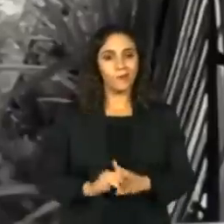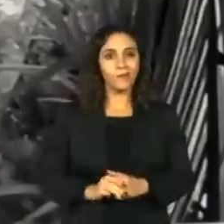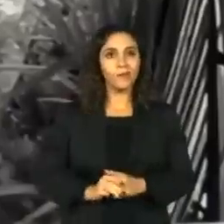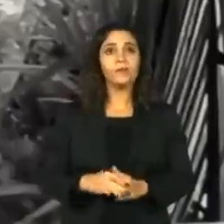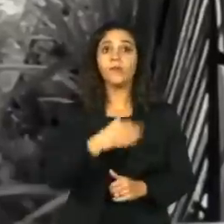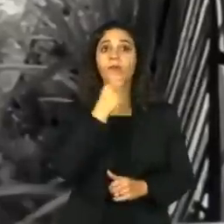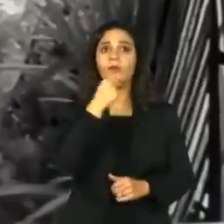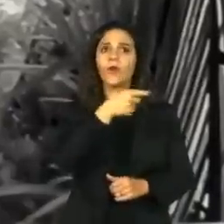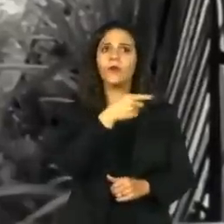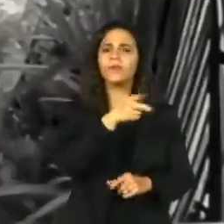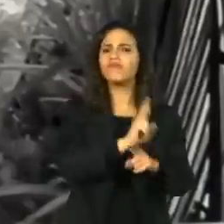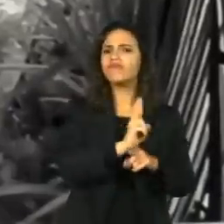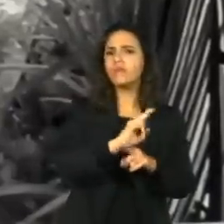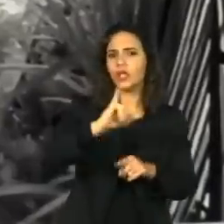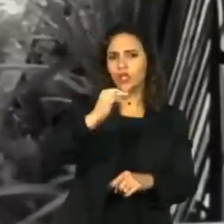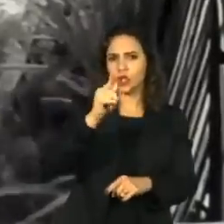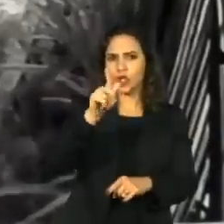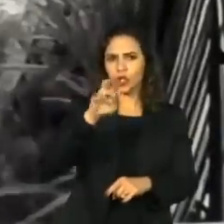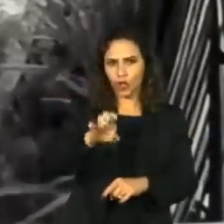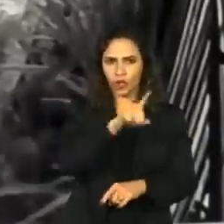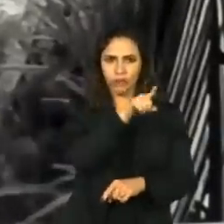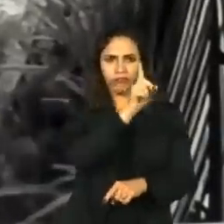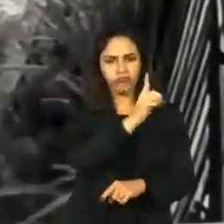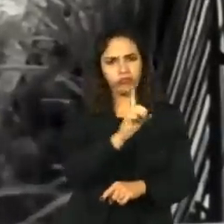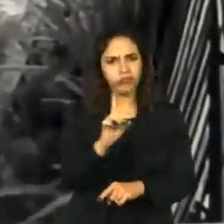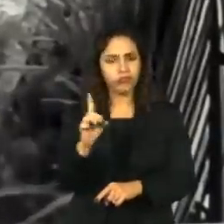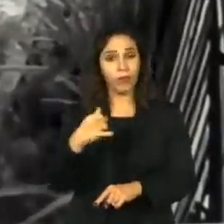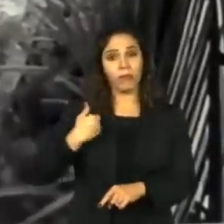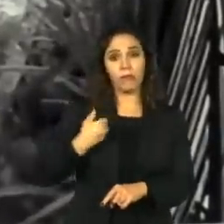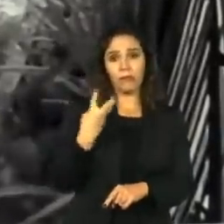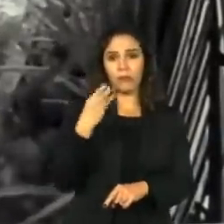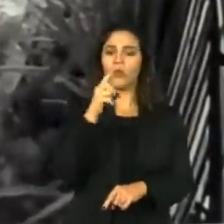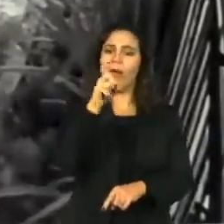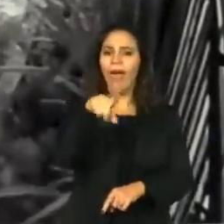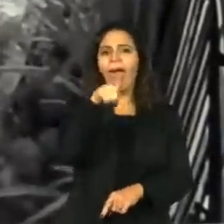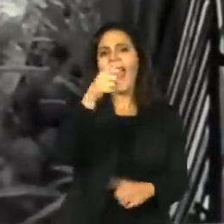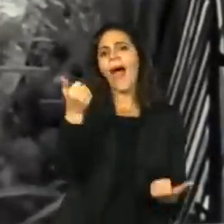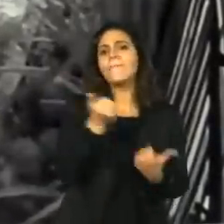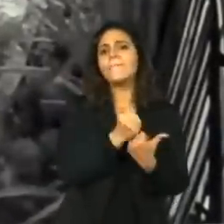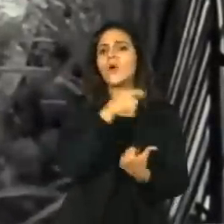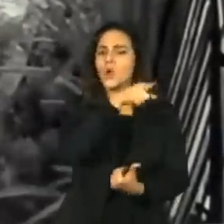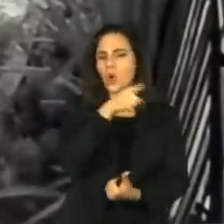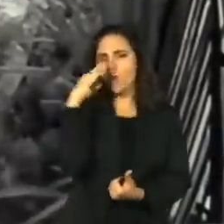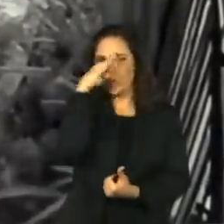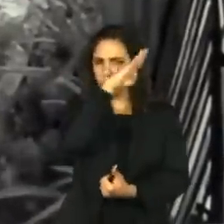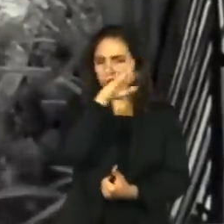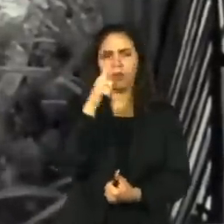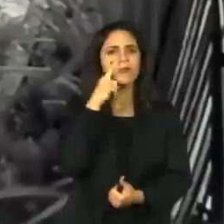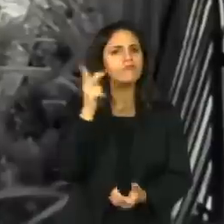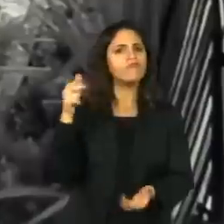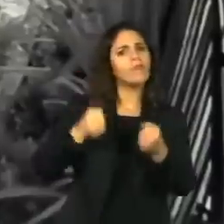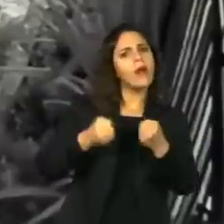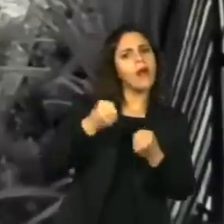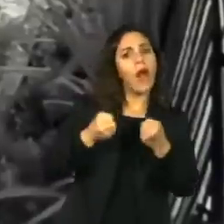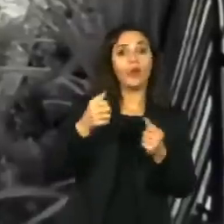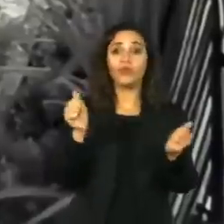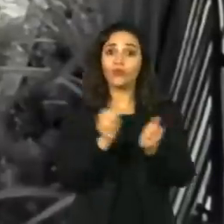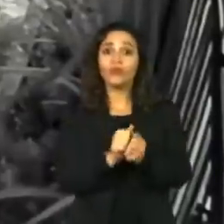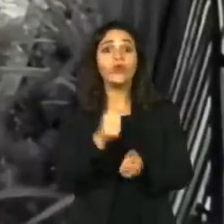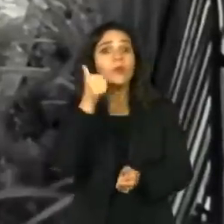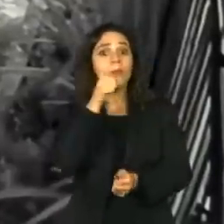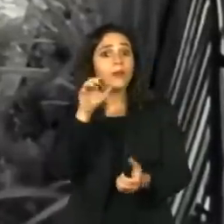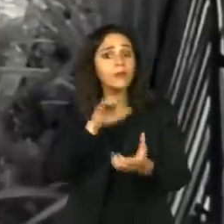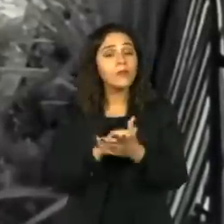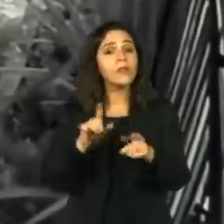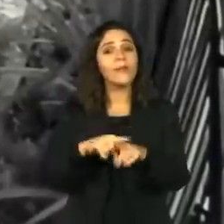agente penitenciário Jorge Guaranho, de 38 anos, apoiador do presidente Bolsonaro, chegou ao local de carro com a mulher e a filha